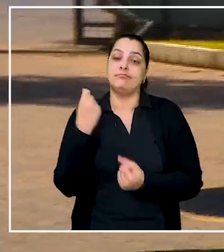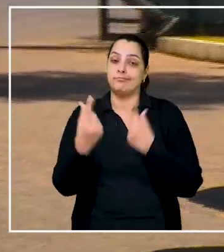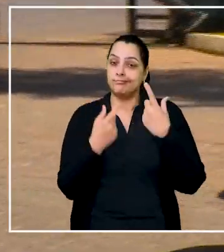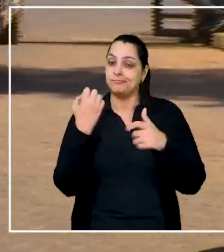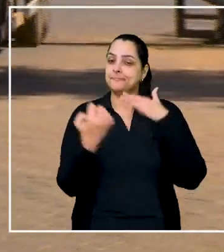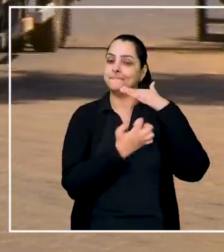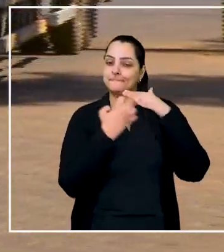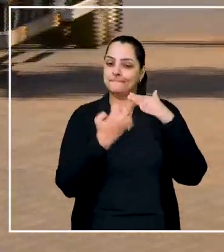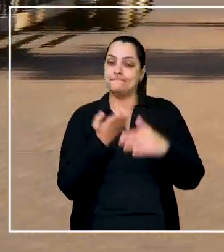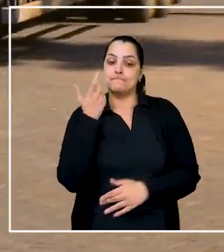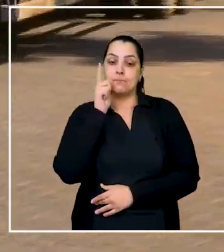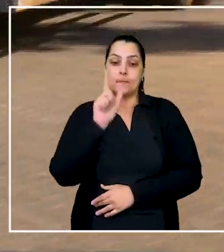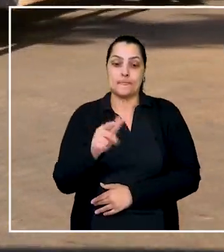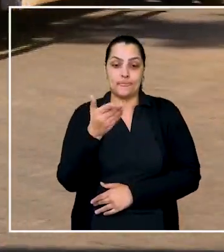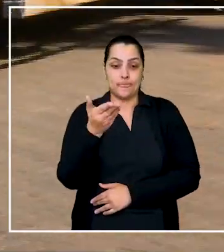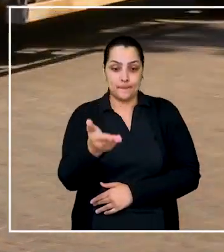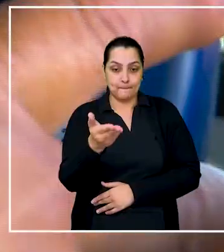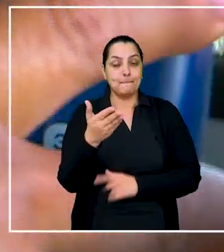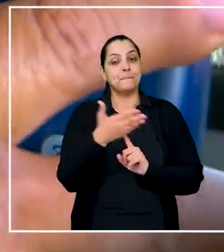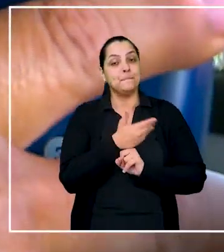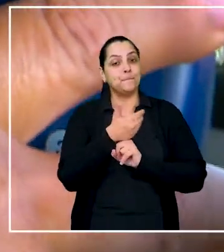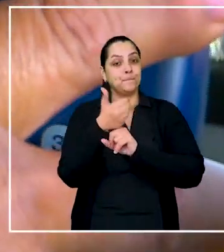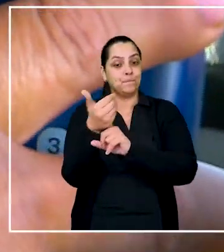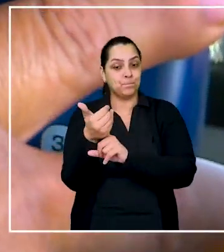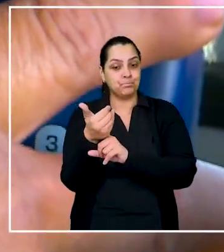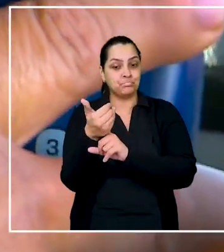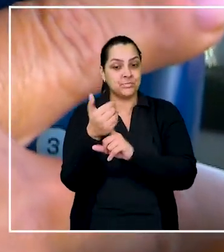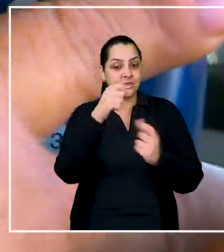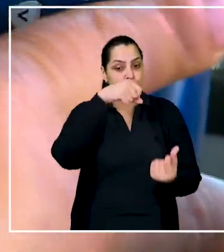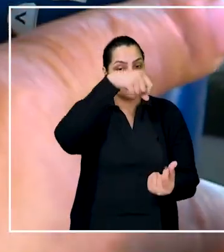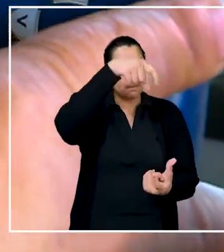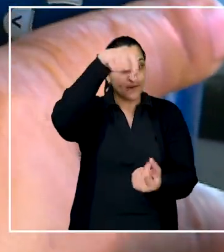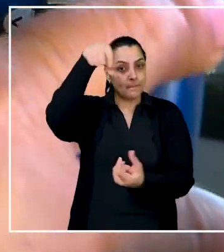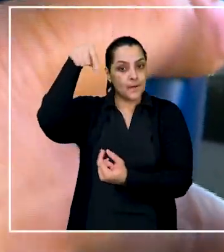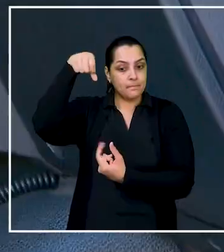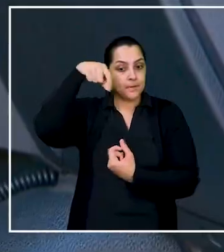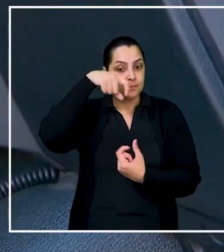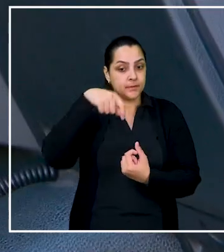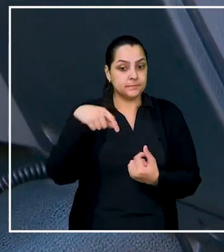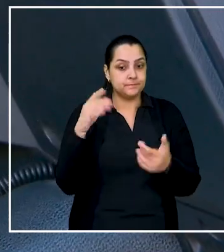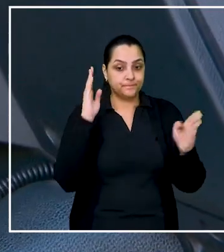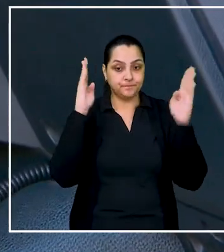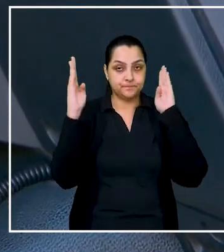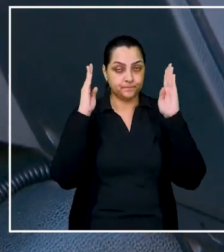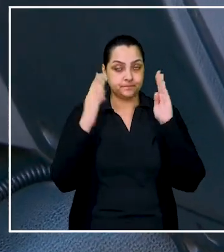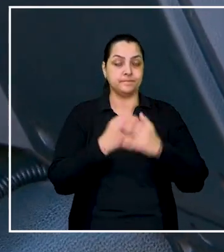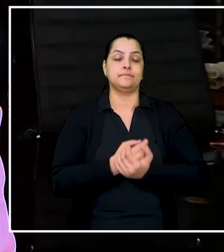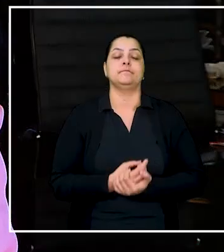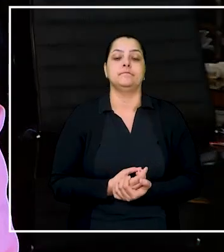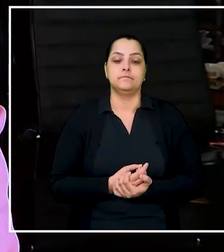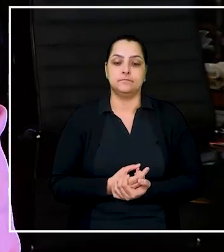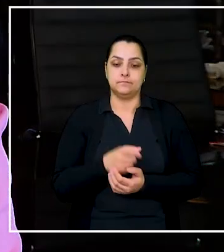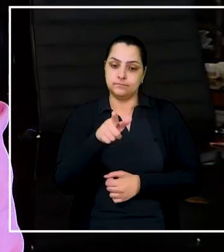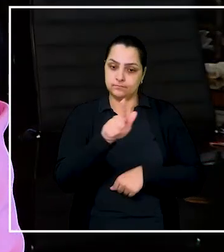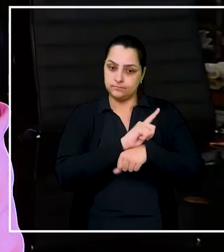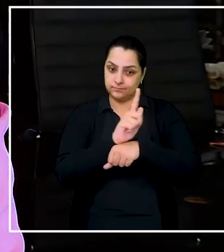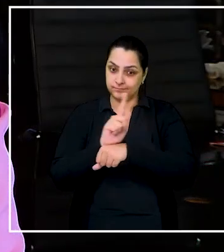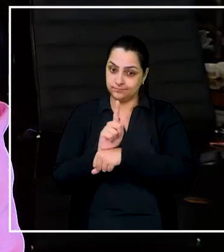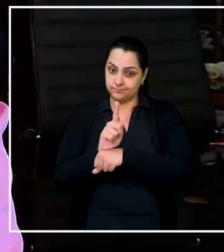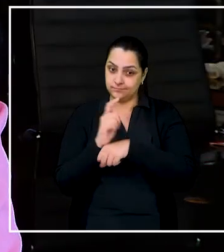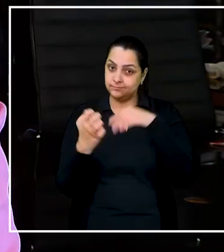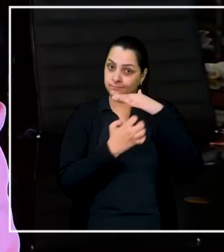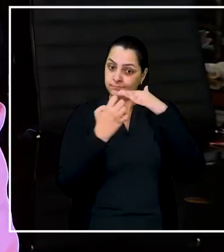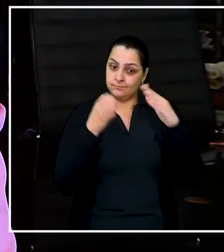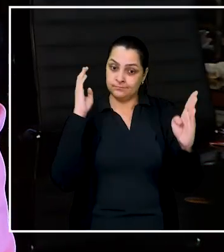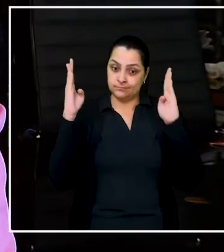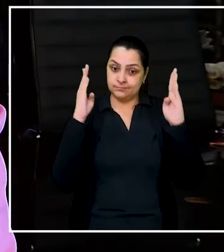poluentes, algumas empresas passaram a adotar a tecnologia de geolocalização nos caminhões de carga. Gestora